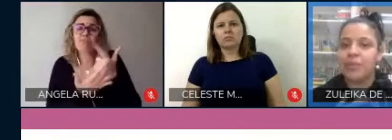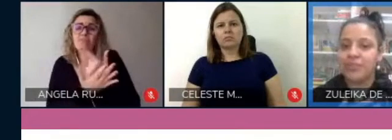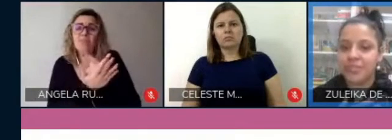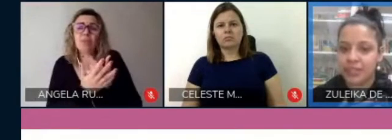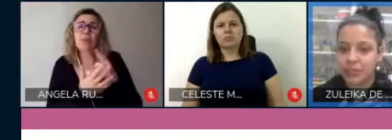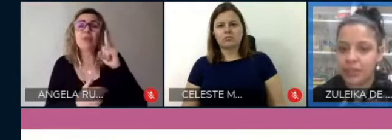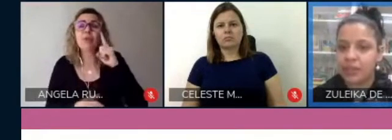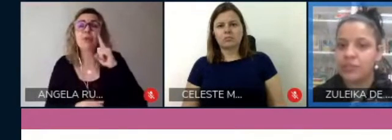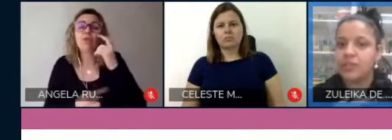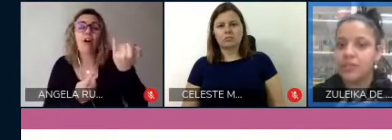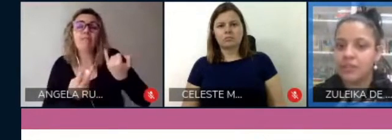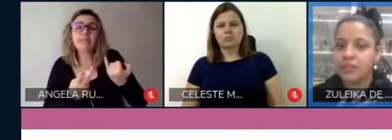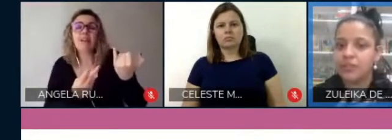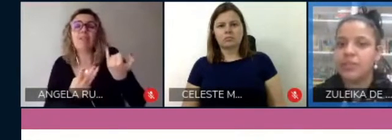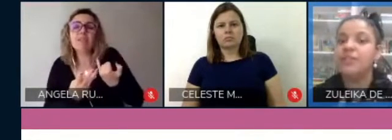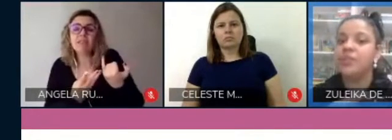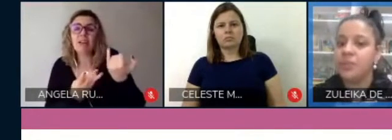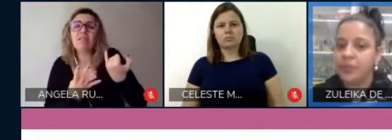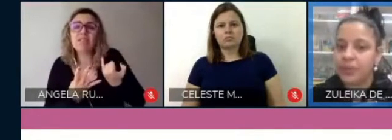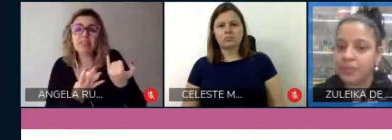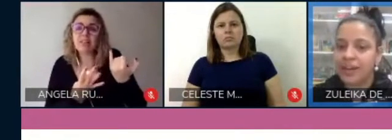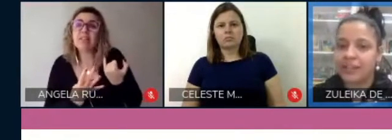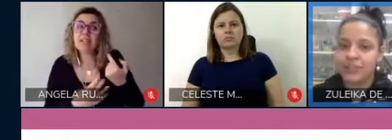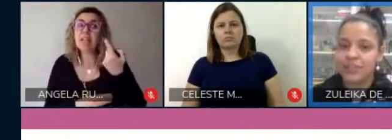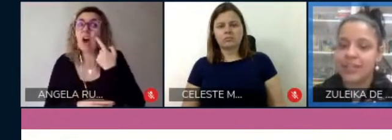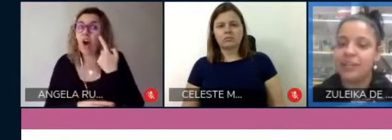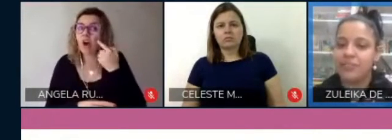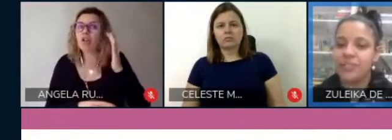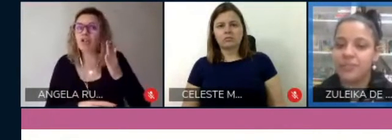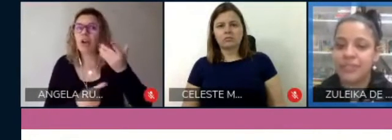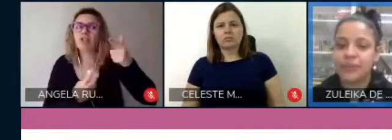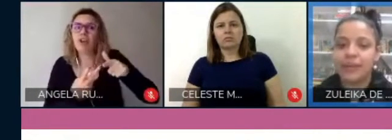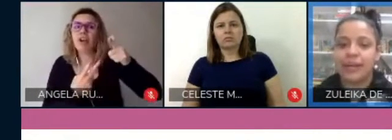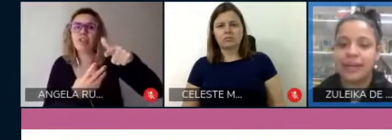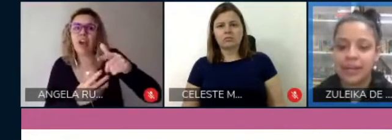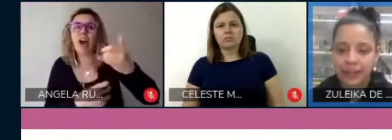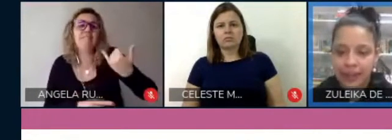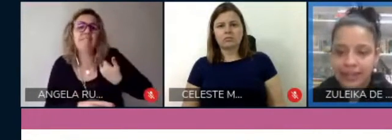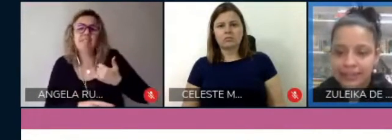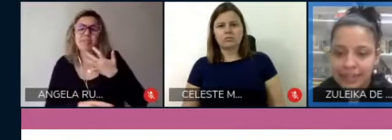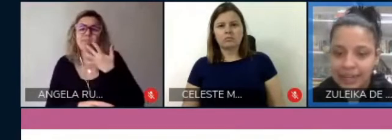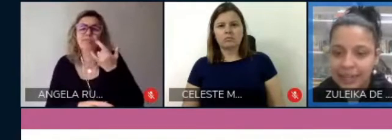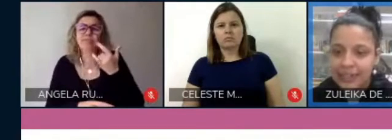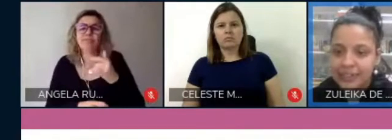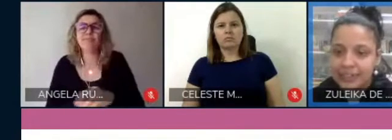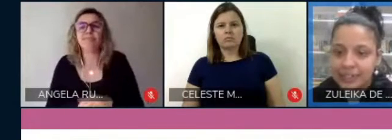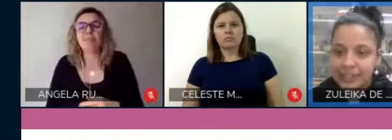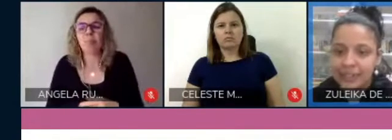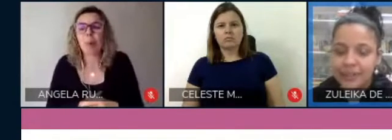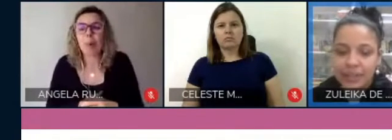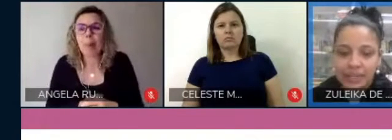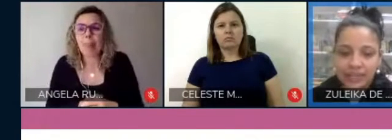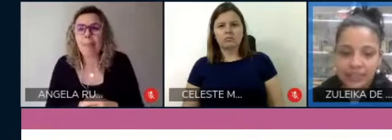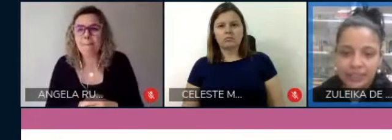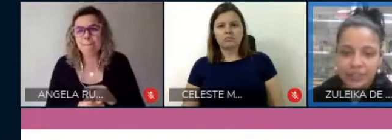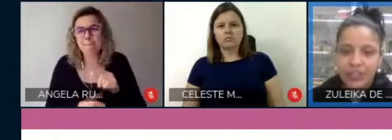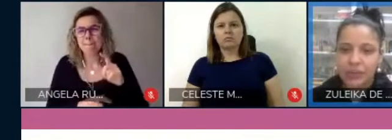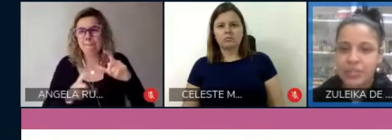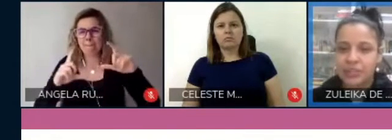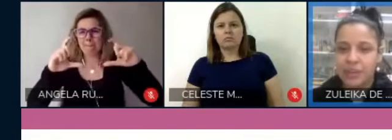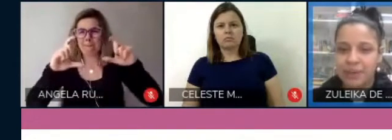todos os dias ele vai me avisando. A renovação, os livros foram renovados, né? Ele avisa no celular. Ali está a carinha